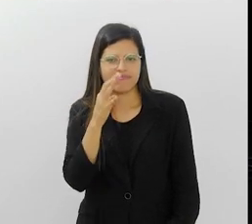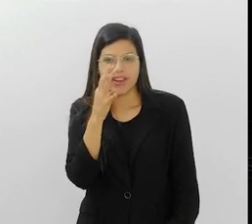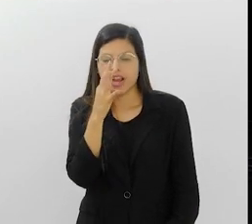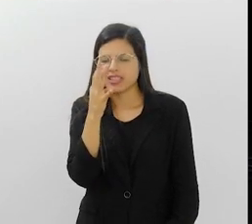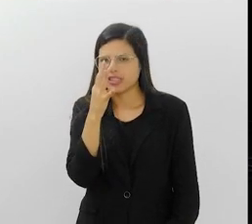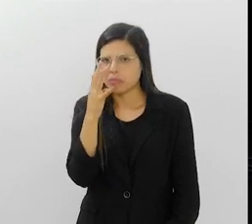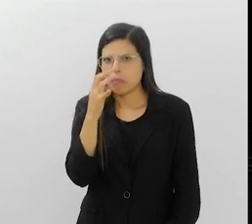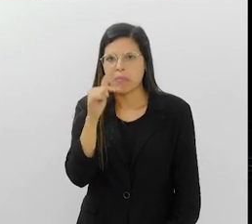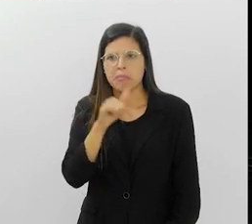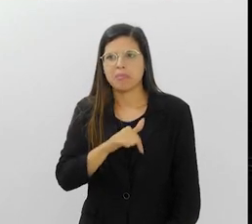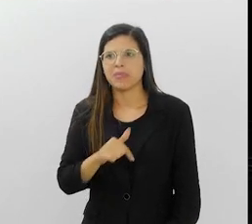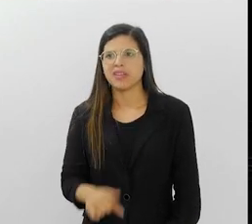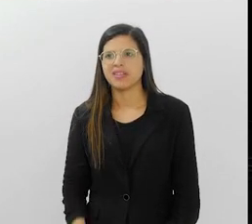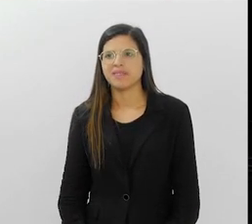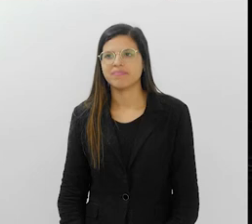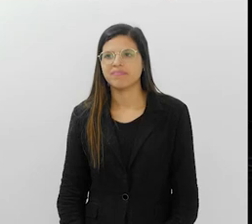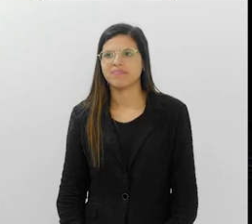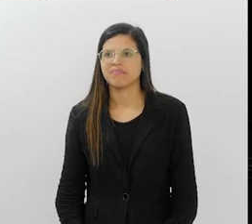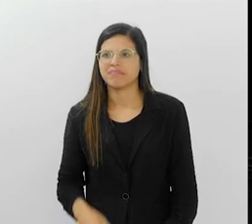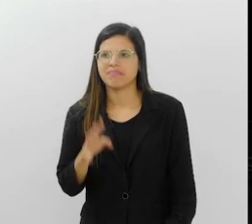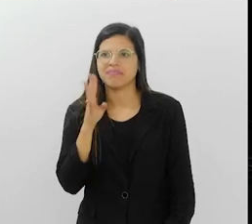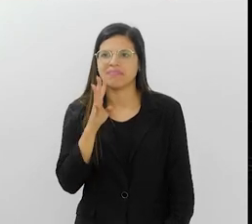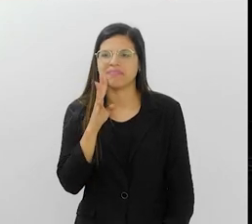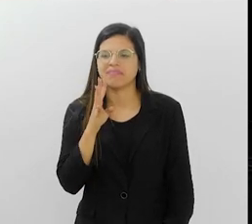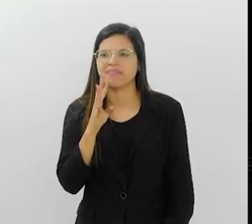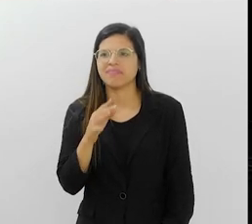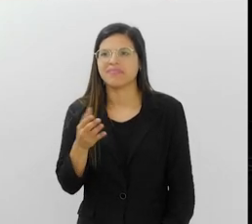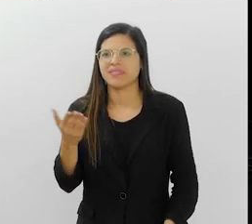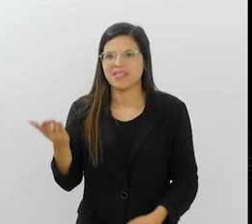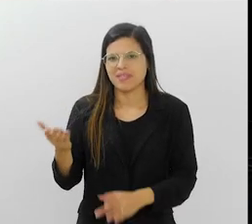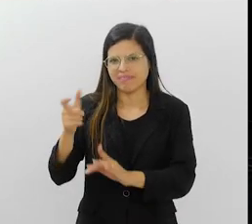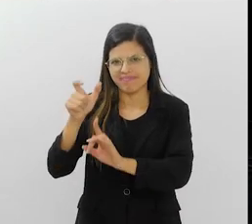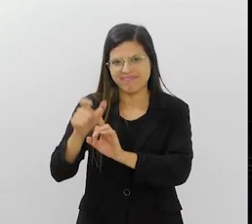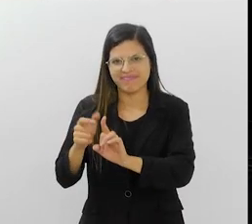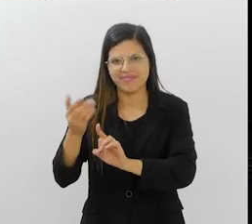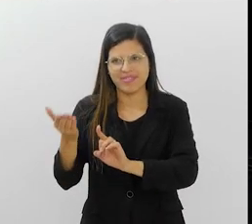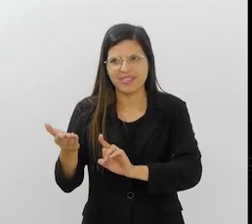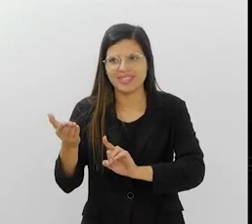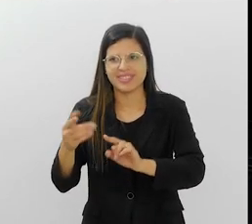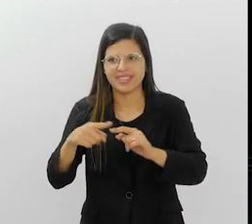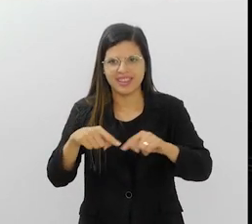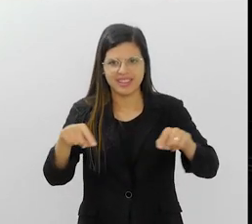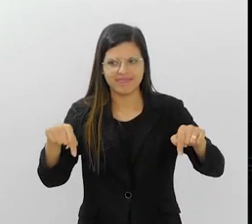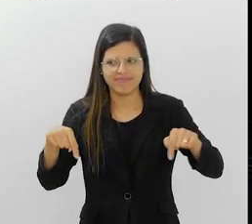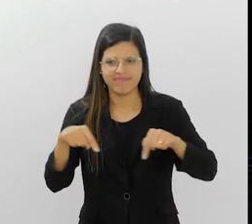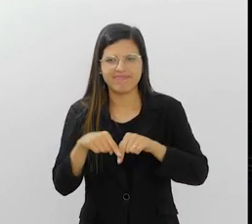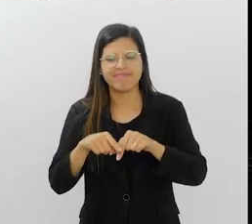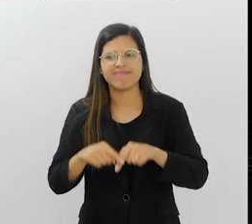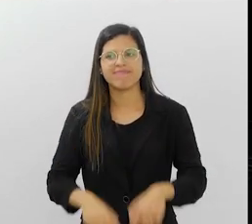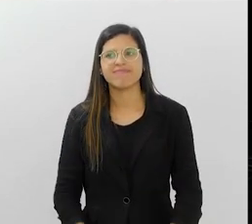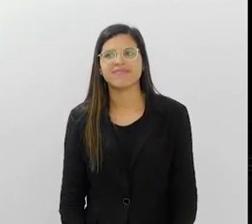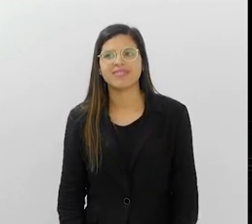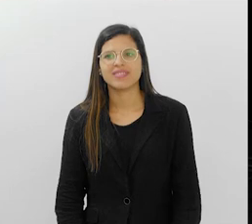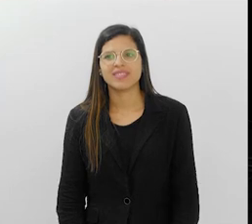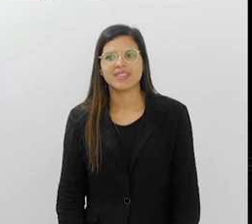muito gratificante, né? Você ter o retorno da família, né? E aí você aí no estúdio? No estúdio. Se não me falha a memória,